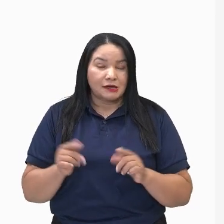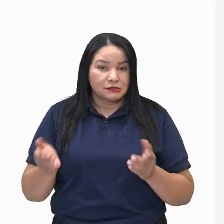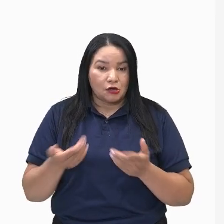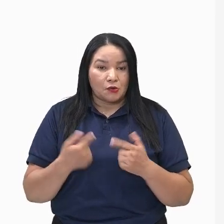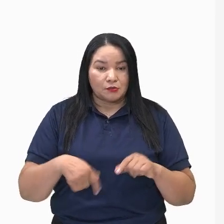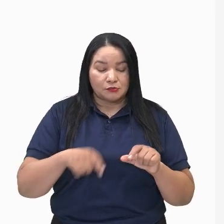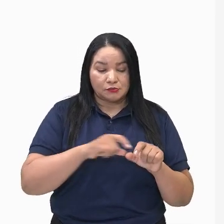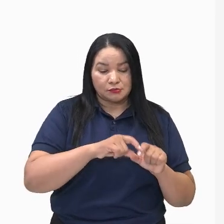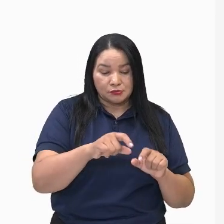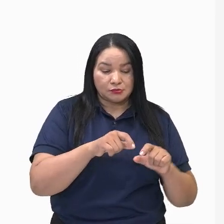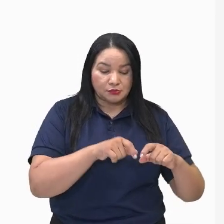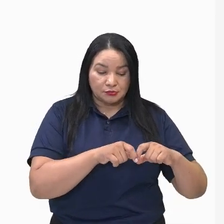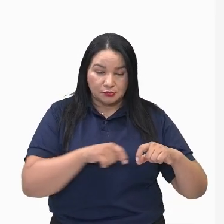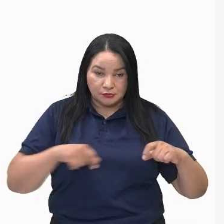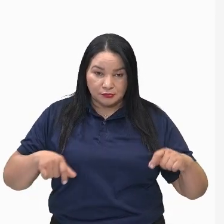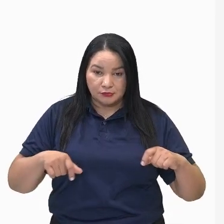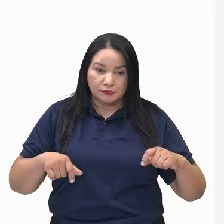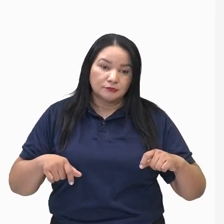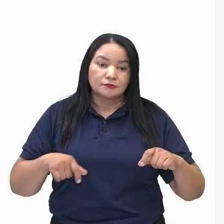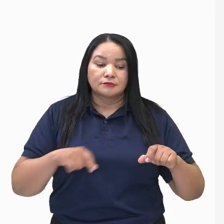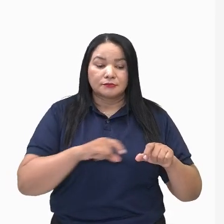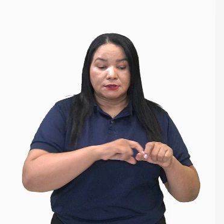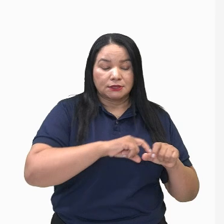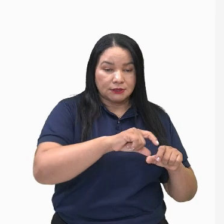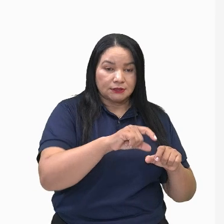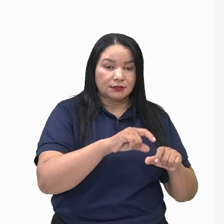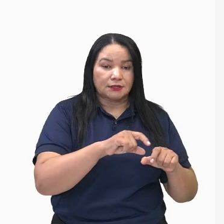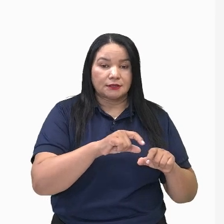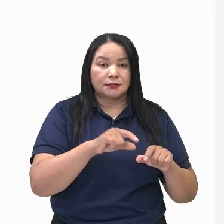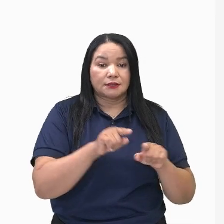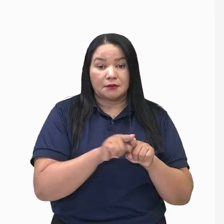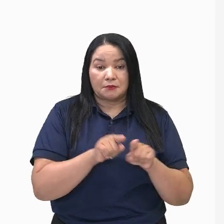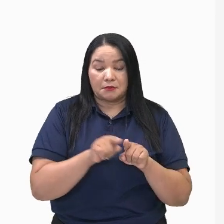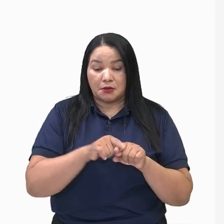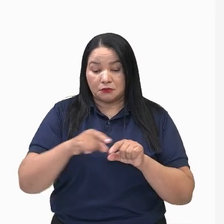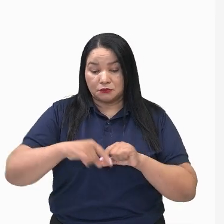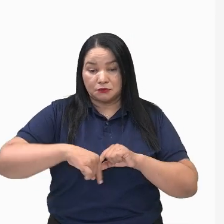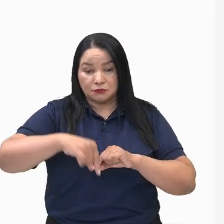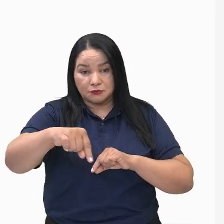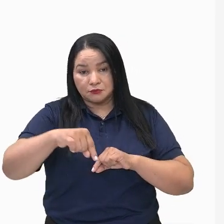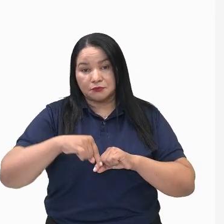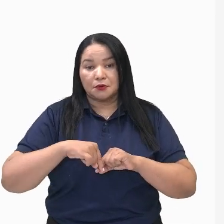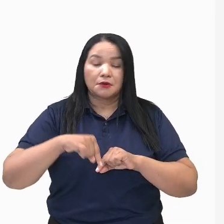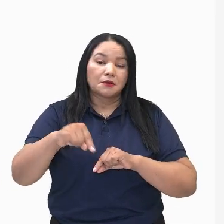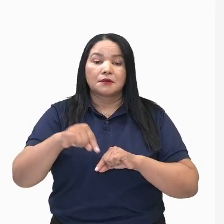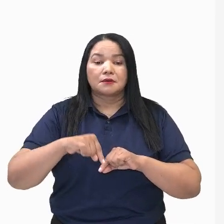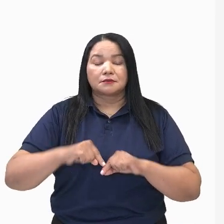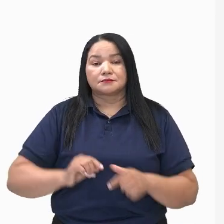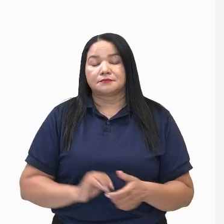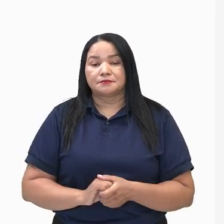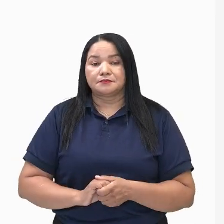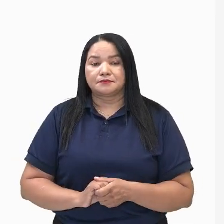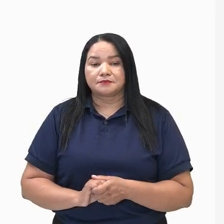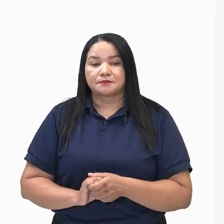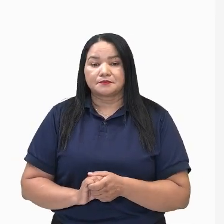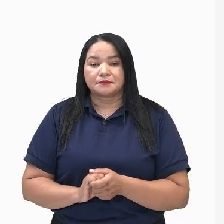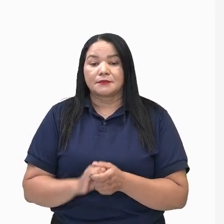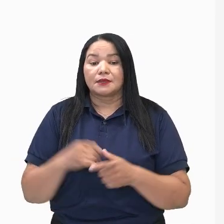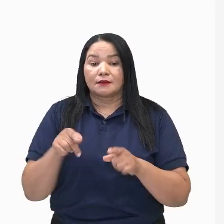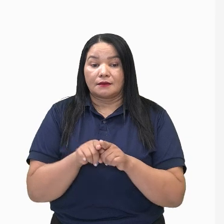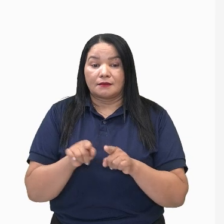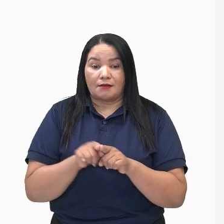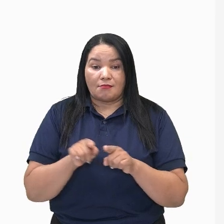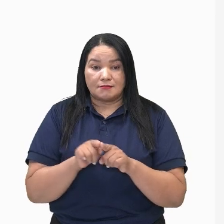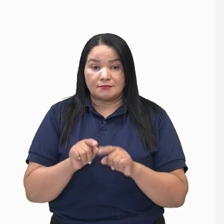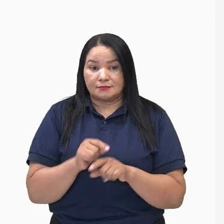de fundo, laterais e uma linha central que divide os limites da quadra. O serviço ele é